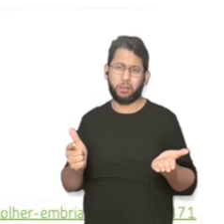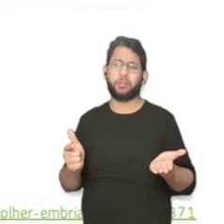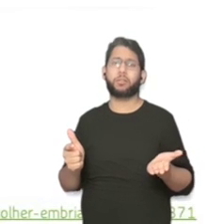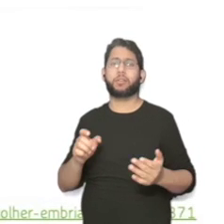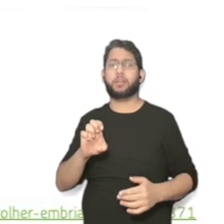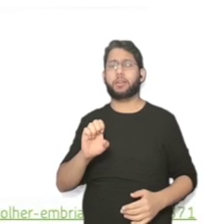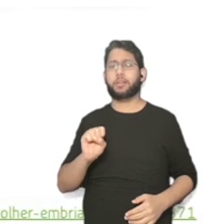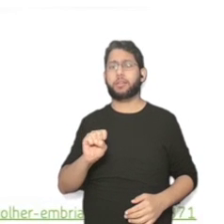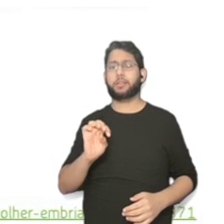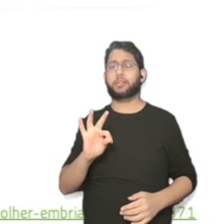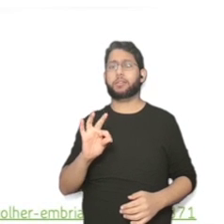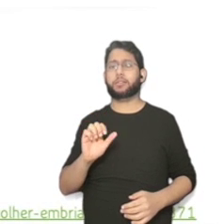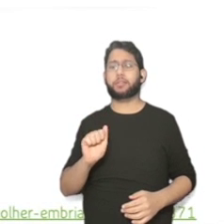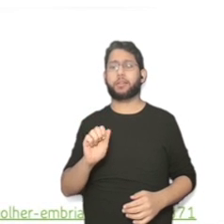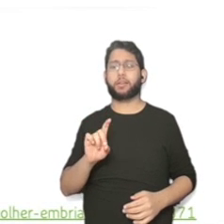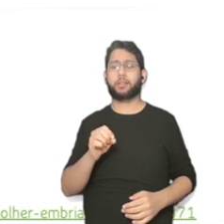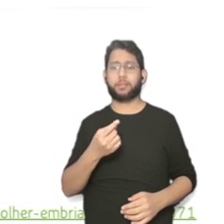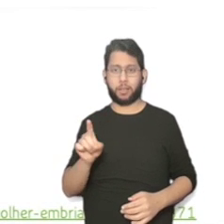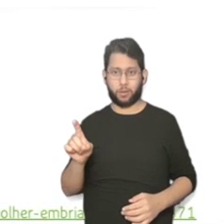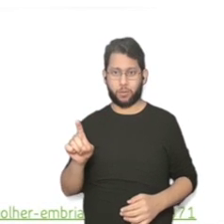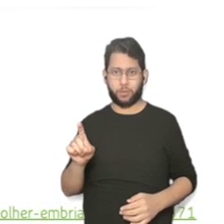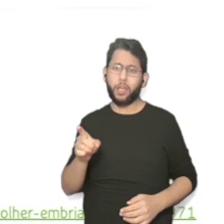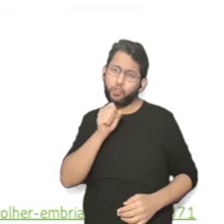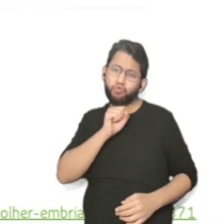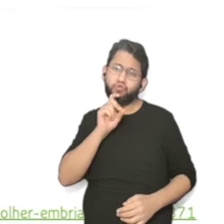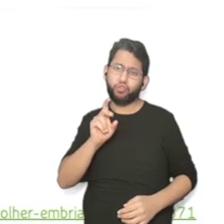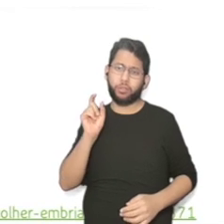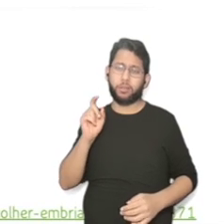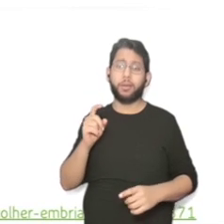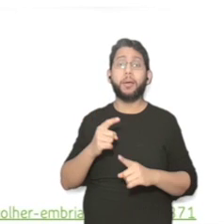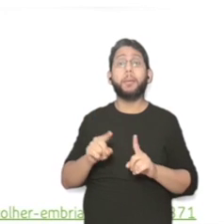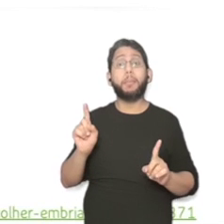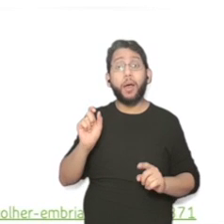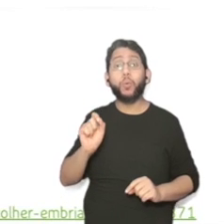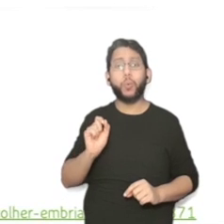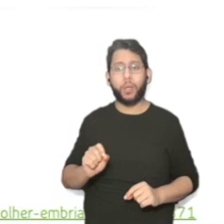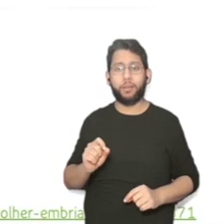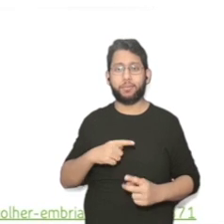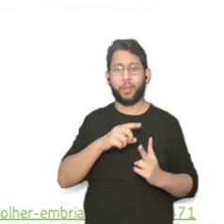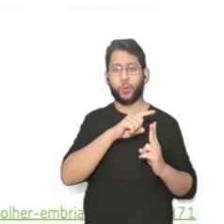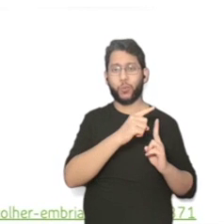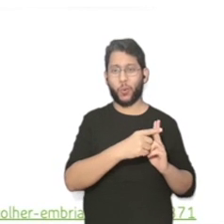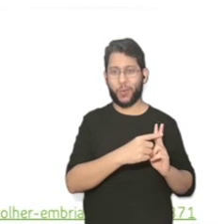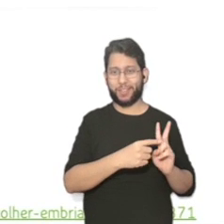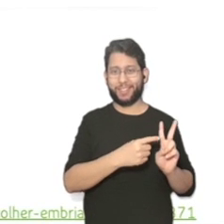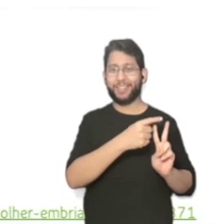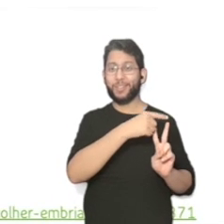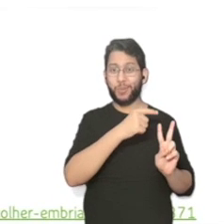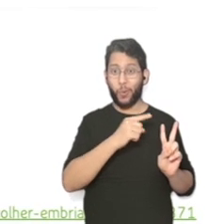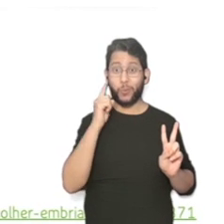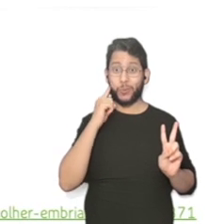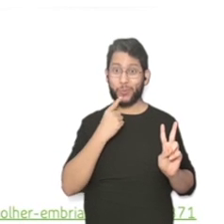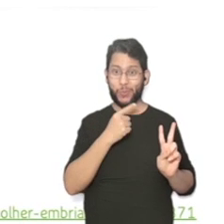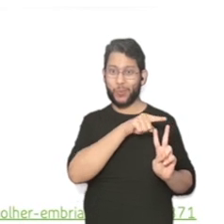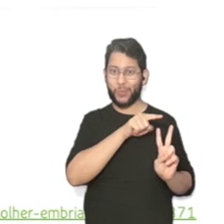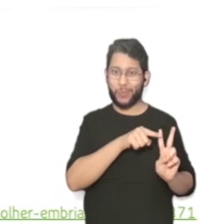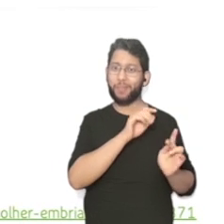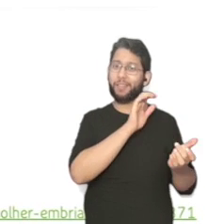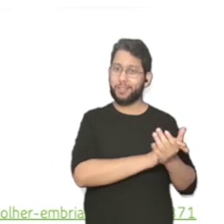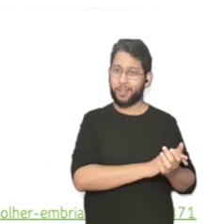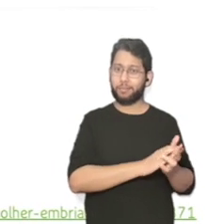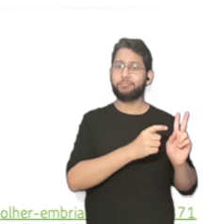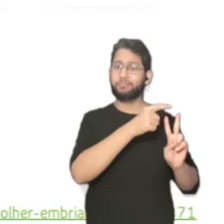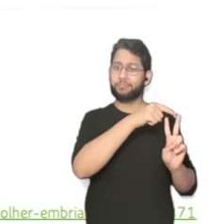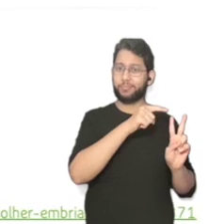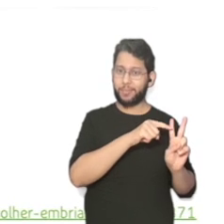matéria do Estadão, já um pouquinho antiga, né, de 2008, onde um casal britânico queria escolher o embrião surdo. O casal,